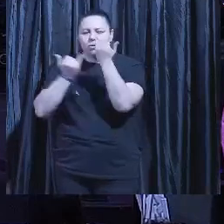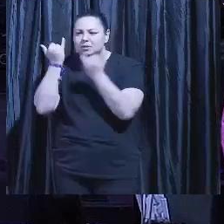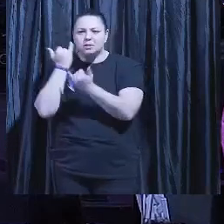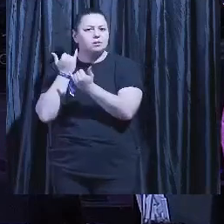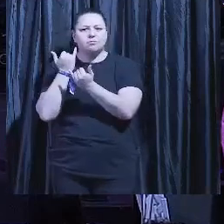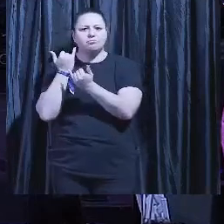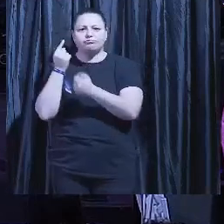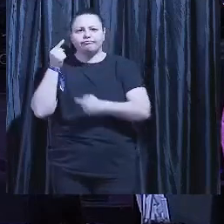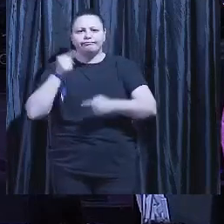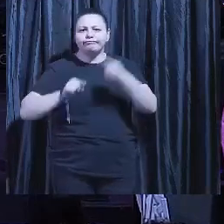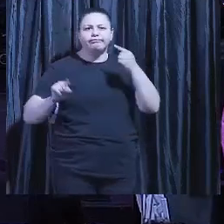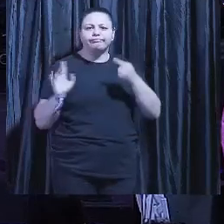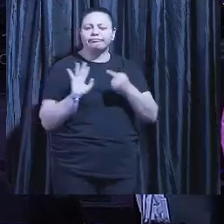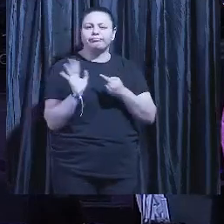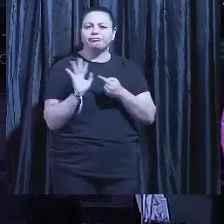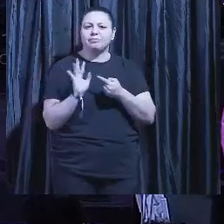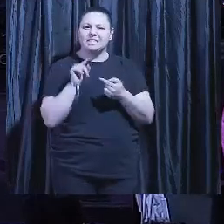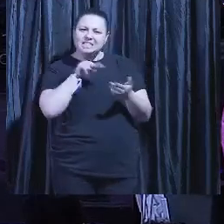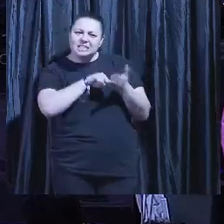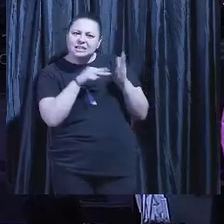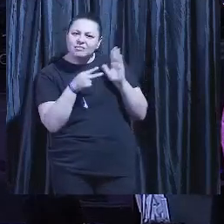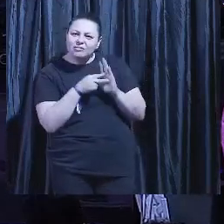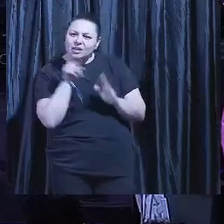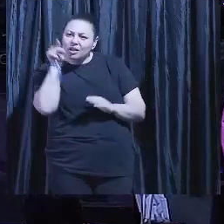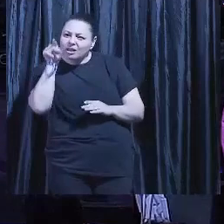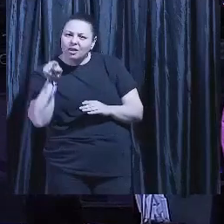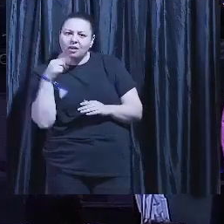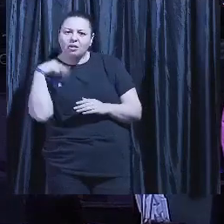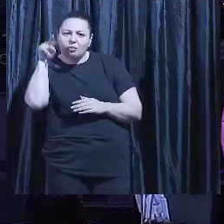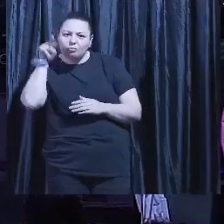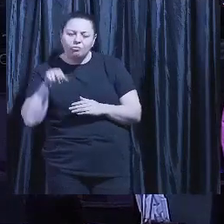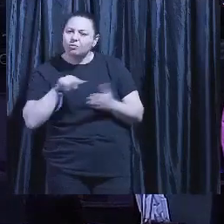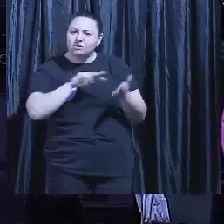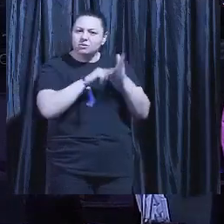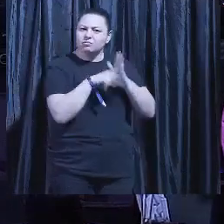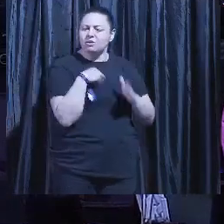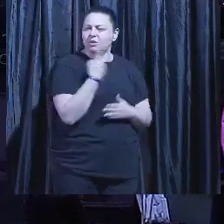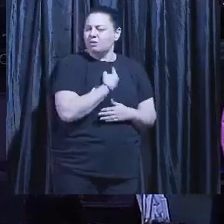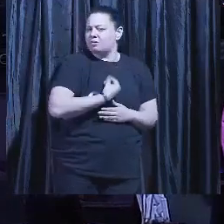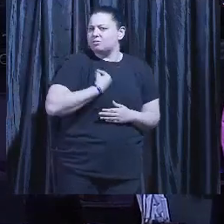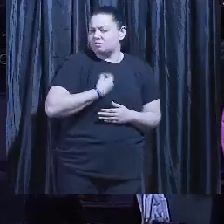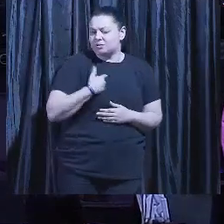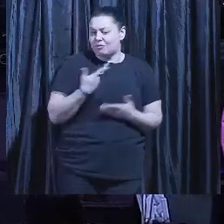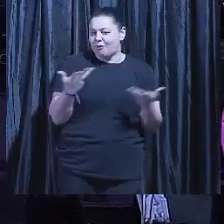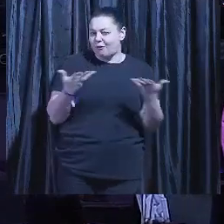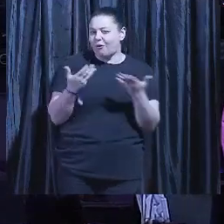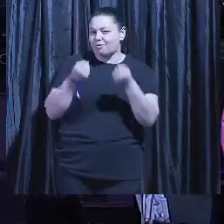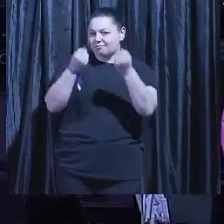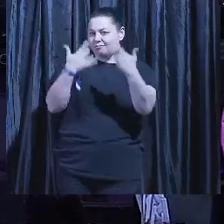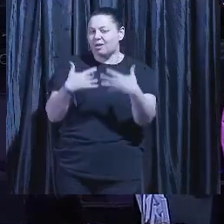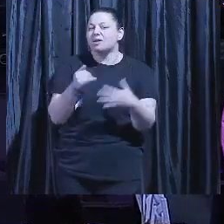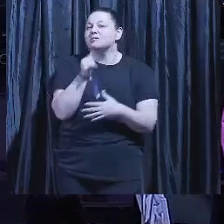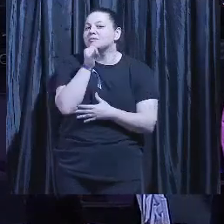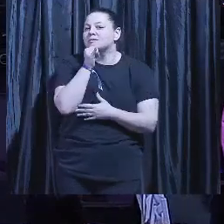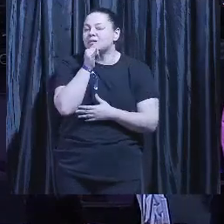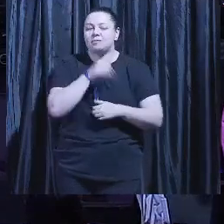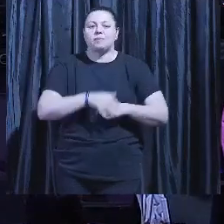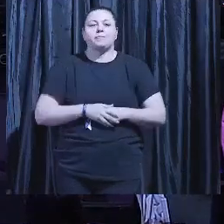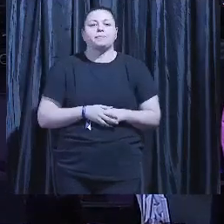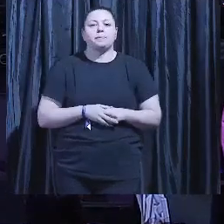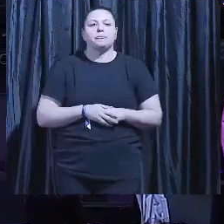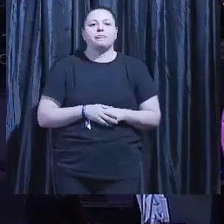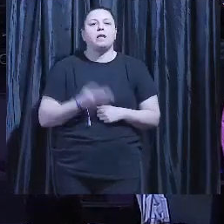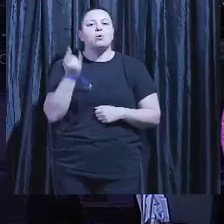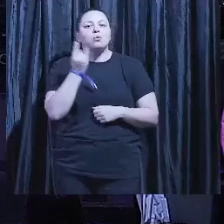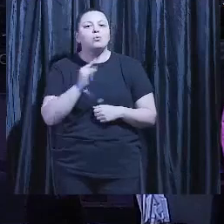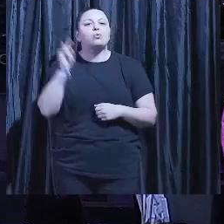das vezes não significava aquilo que a gente vivia. Vou dar um exemplinho muito simples. De acordo com a